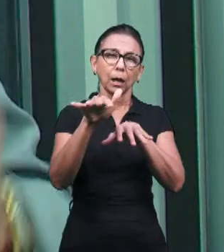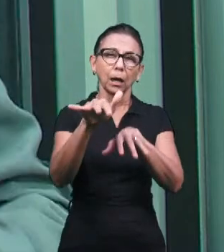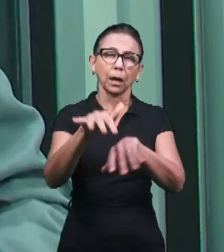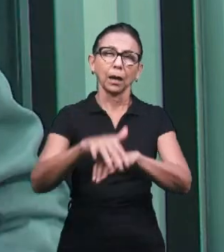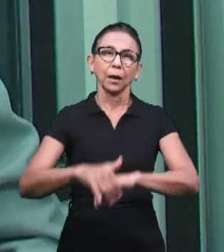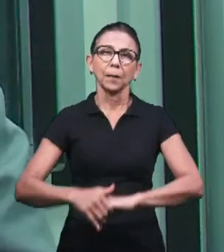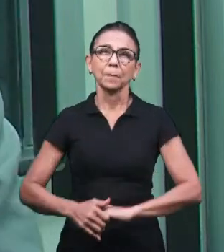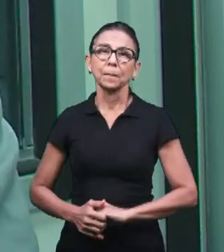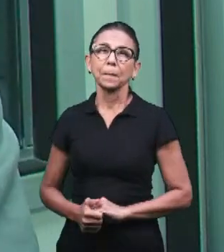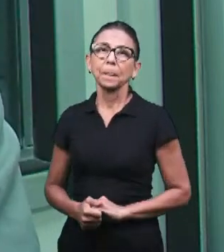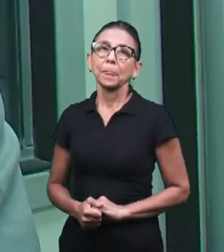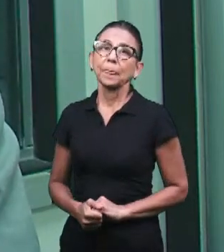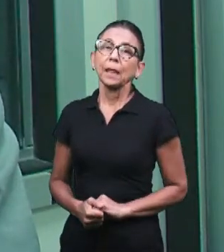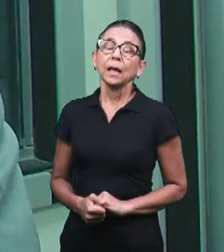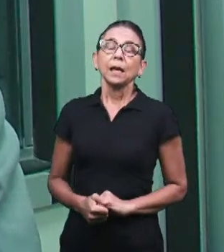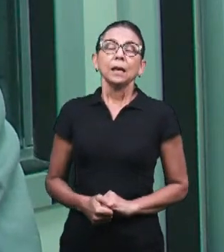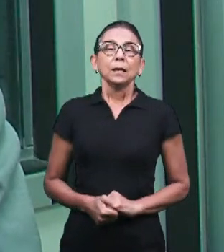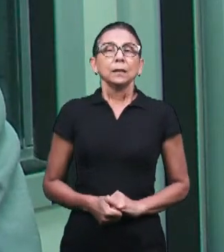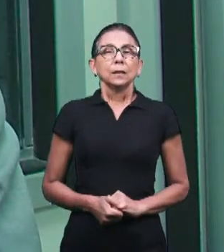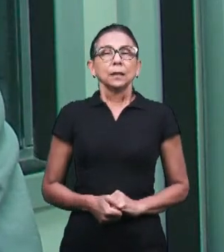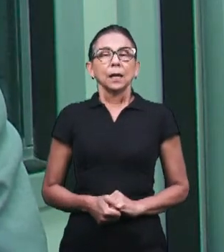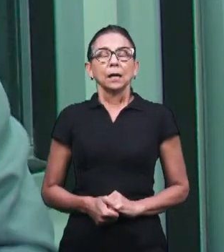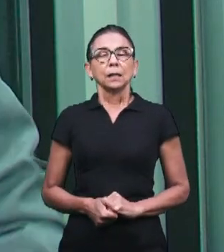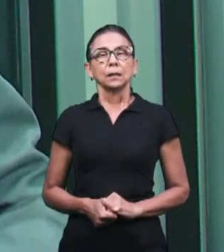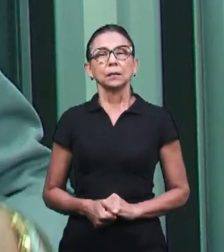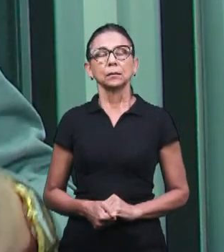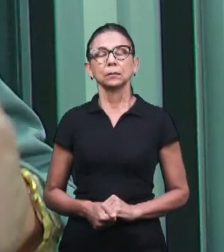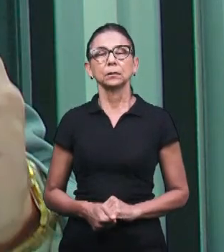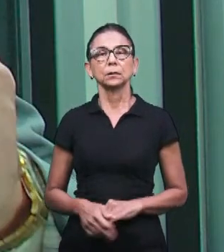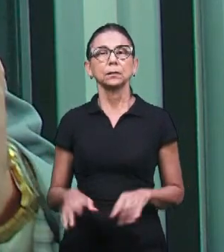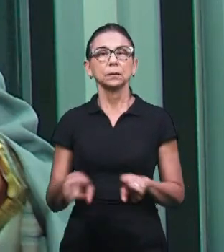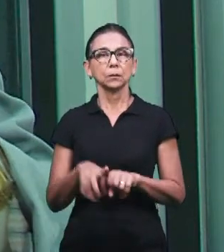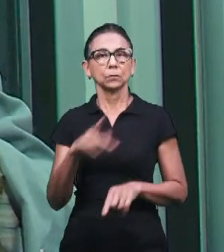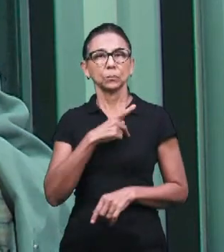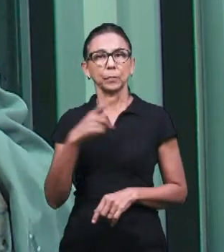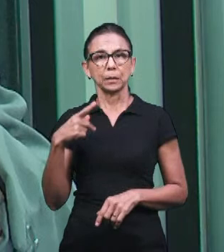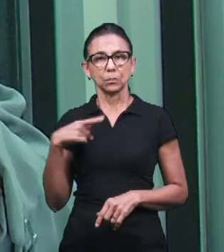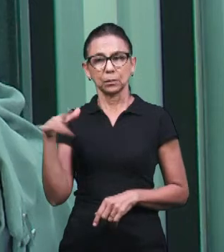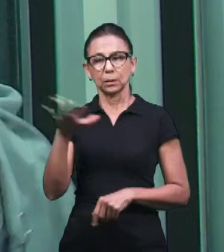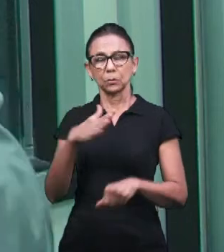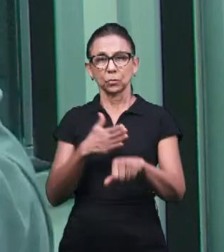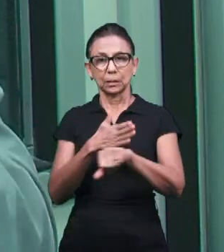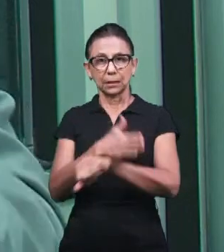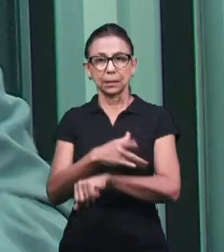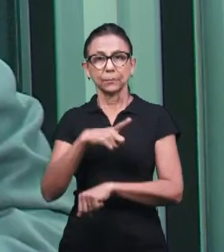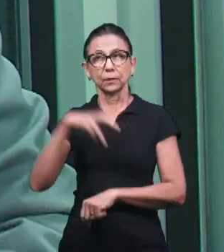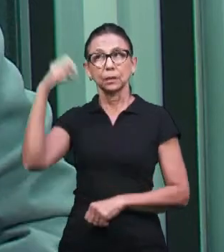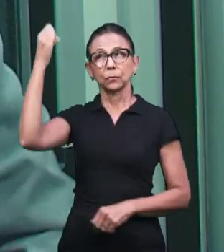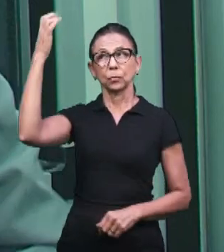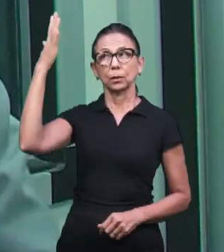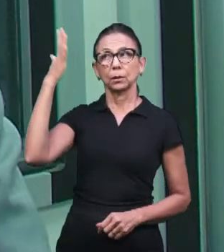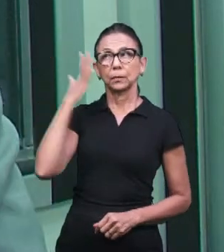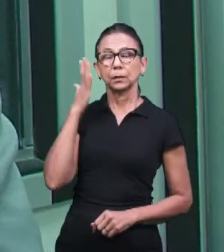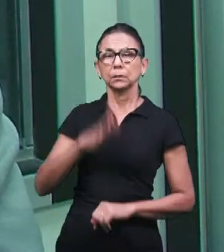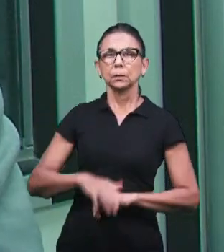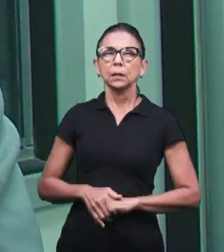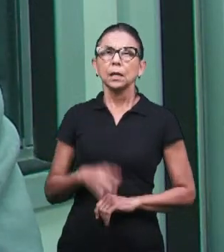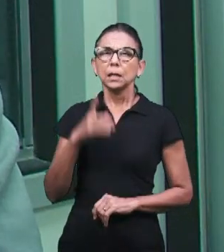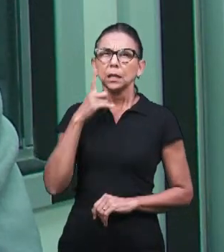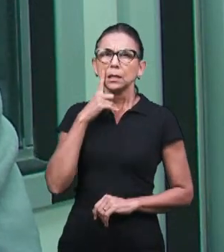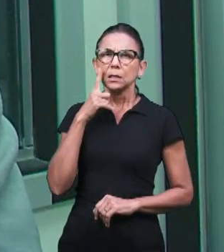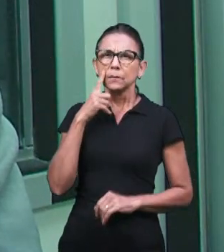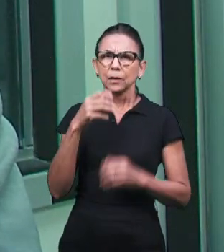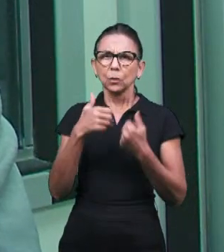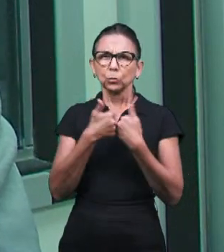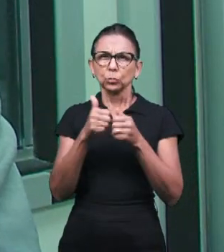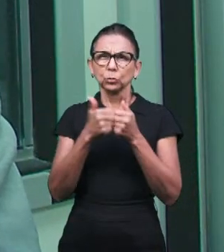da Serra teve uma revelação. E essa revelação era de que os ônibus deviam trafegar em um só sentido, o que é